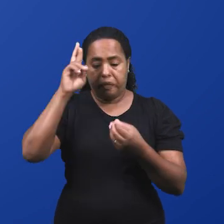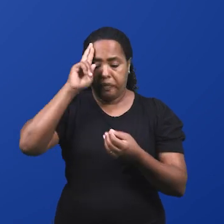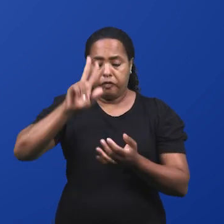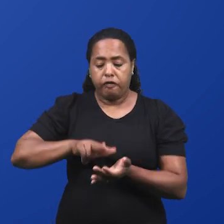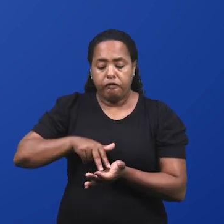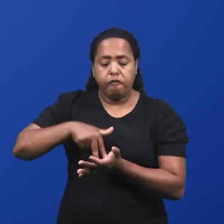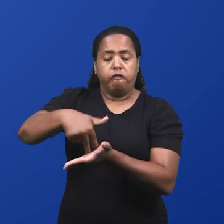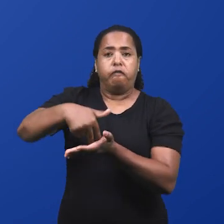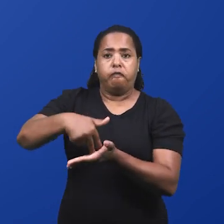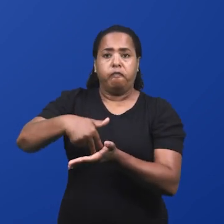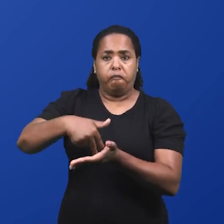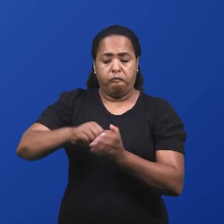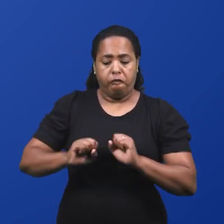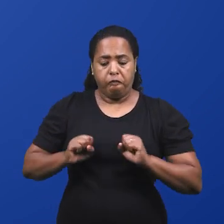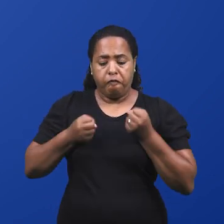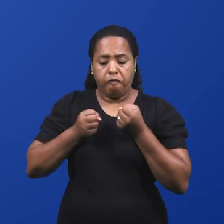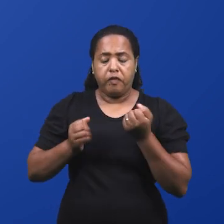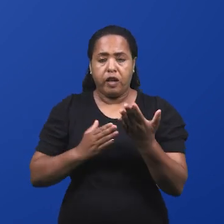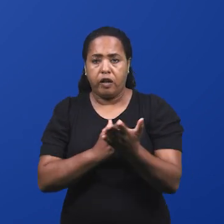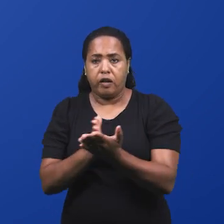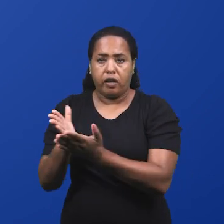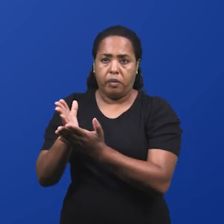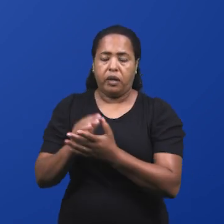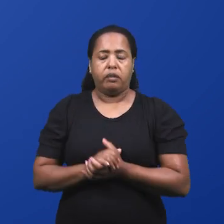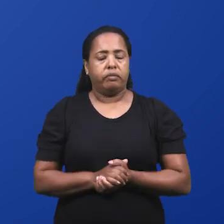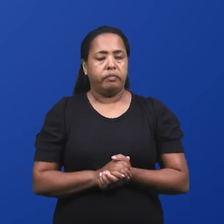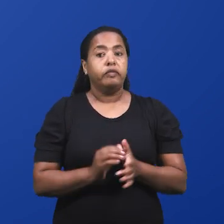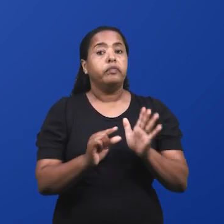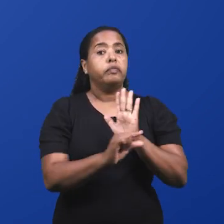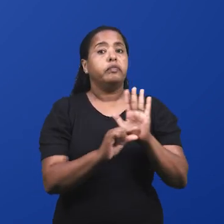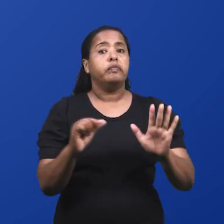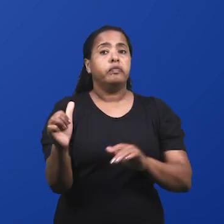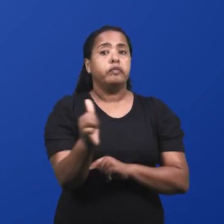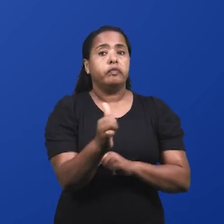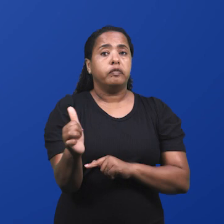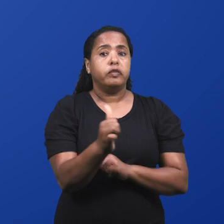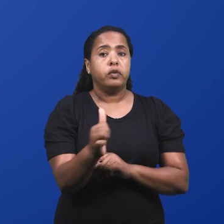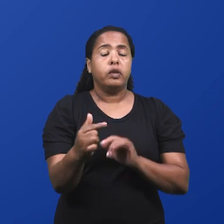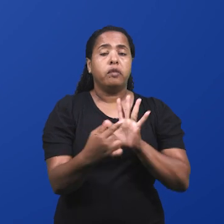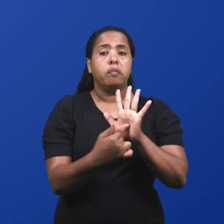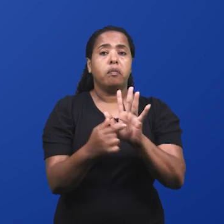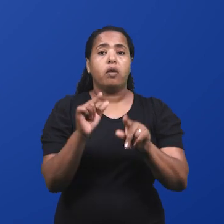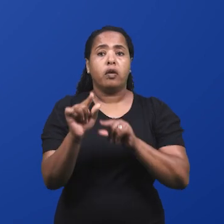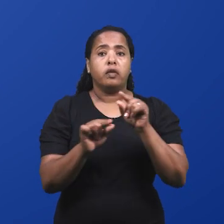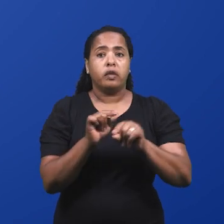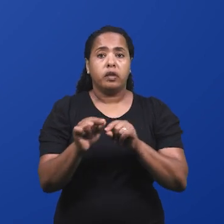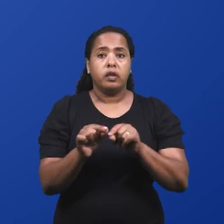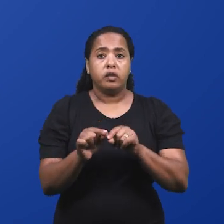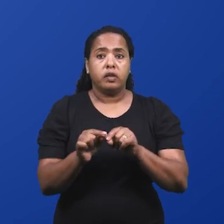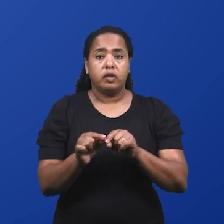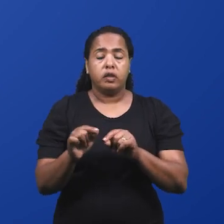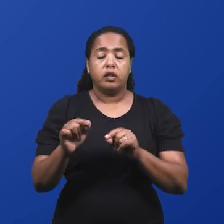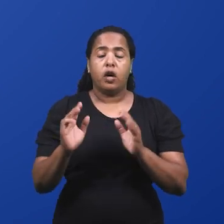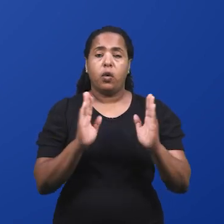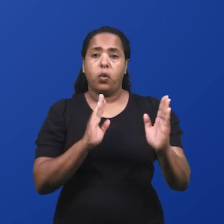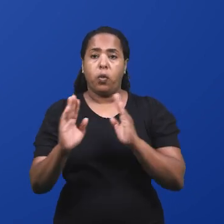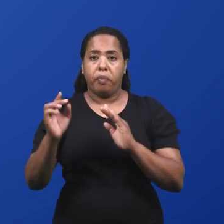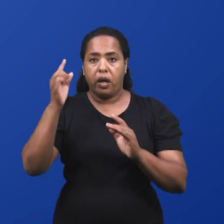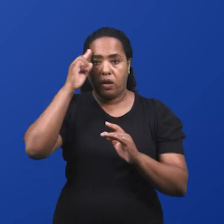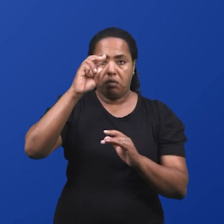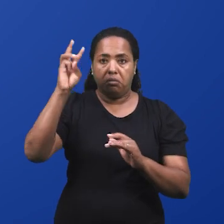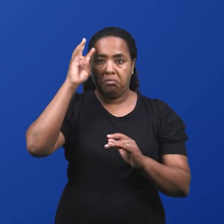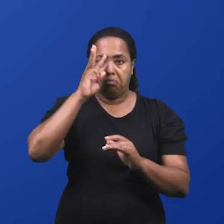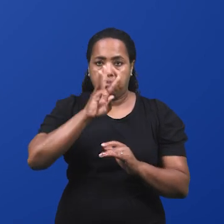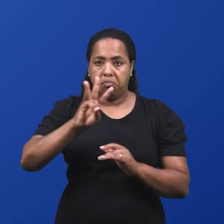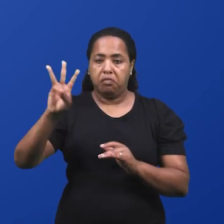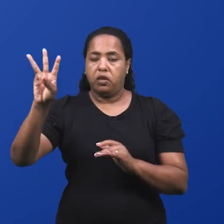estar vigilantes, para que o Senhor nos fortaleça nessa caminhada. E por último, no verso 11,